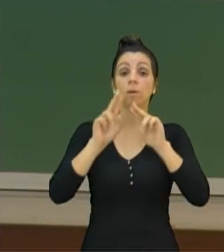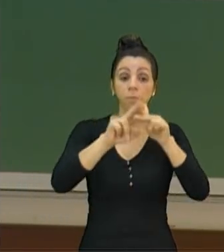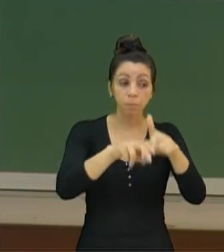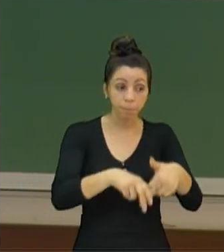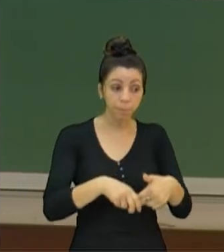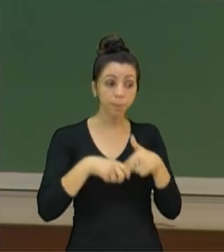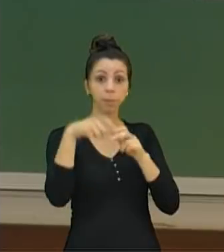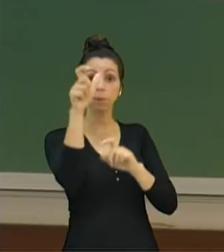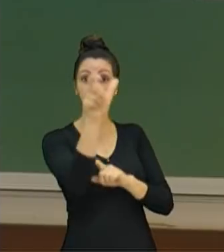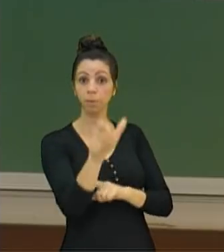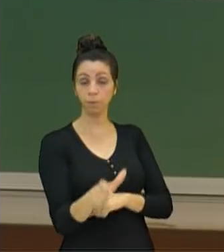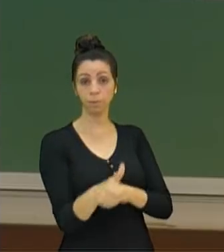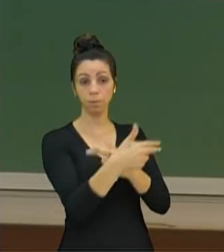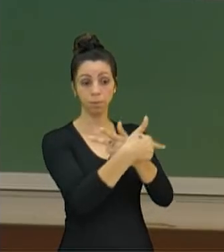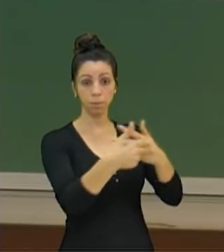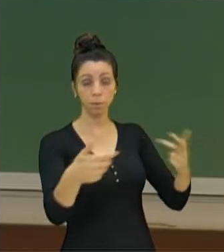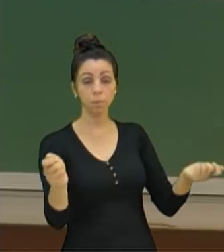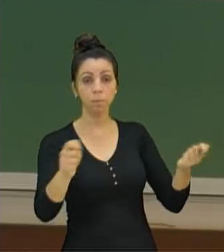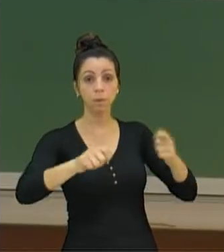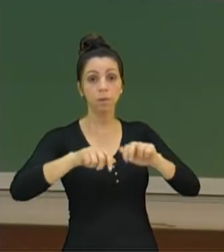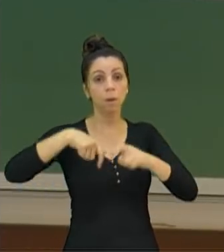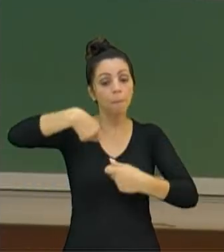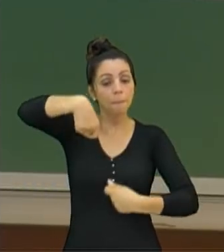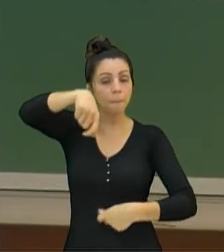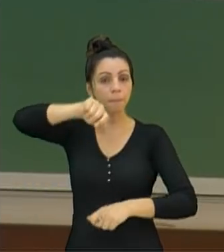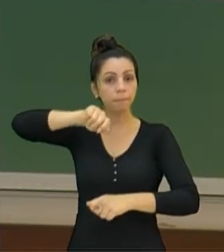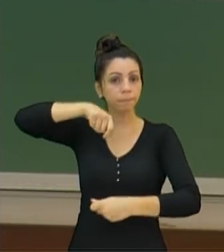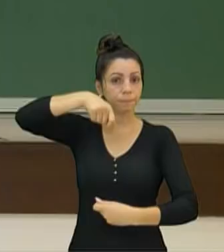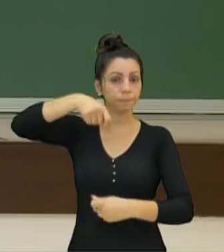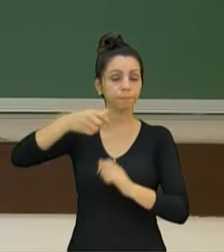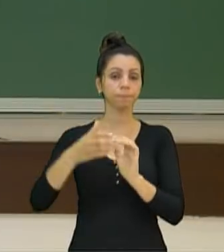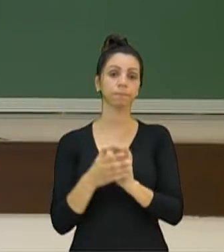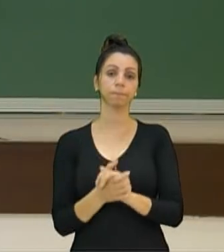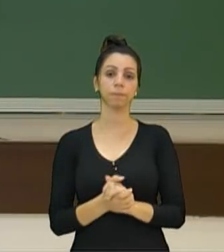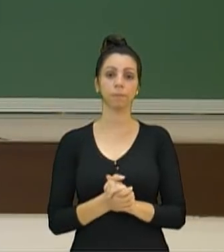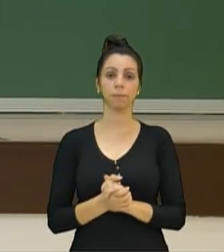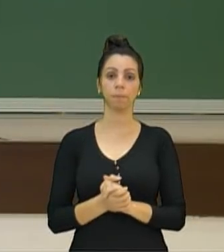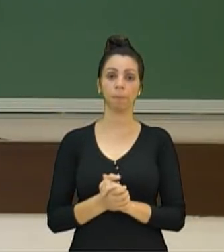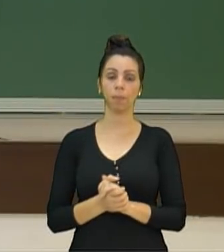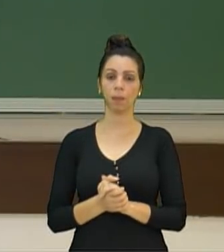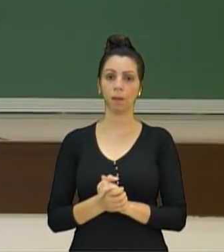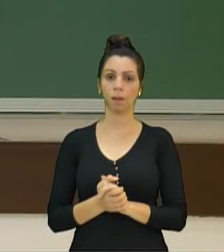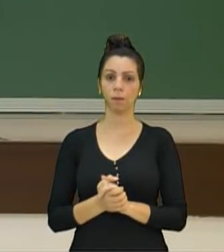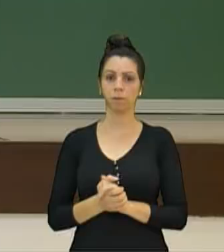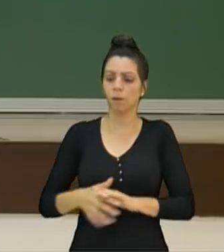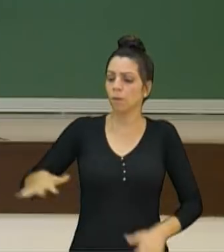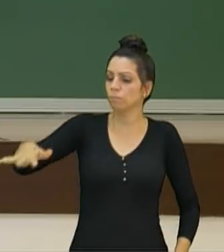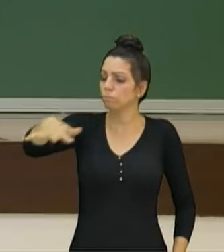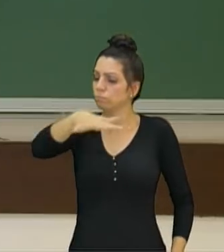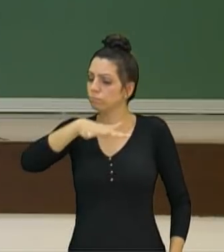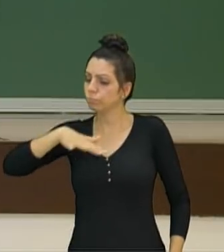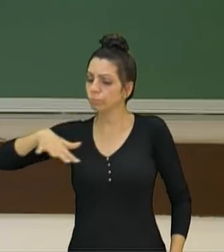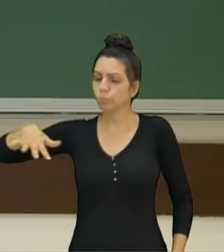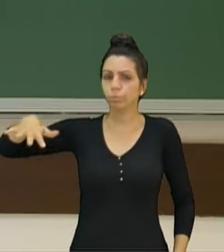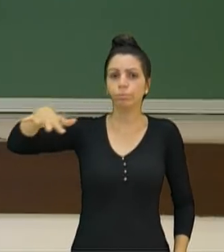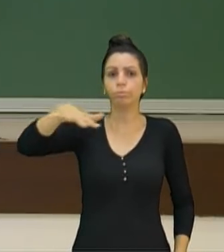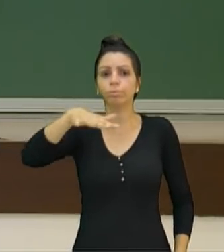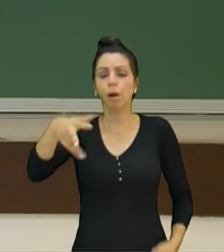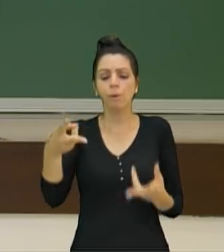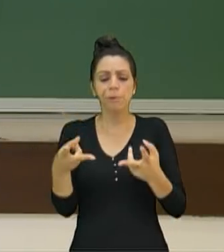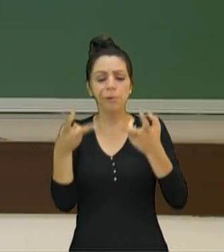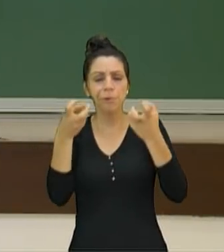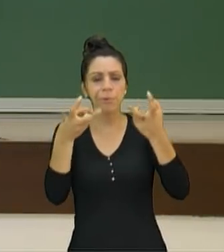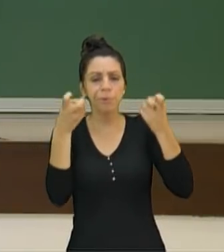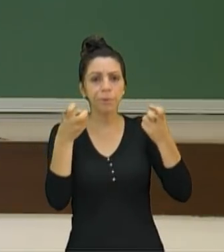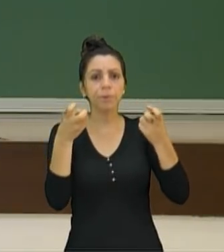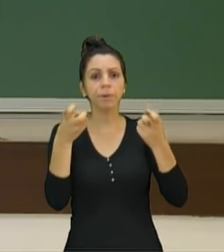precisa ser tão flexível quanto um ginasta. Orientação espacial. Lembra que ele está solto no